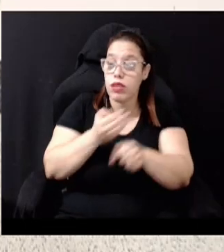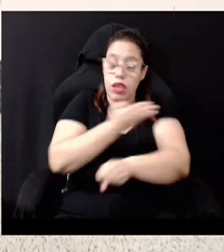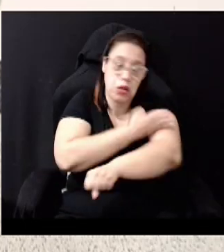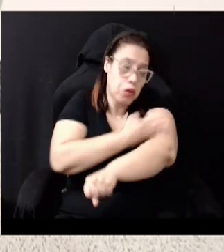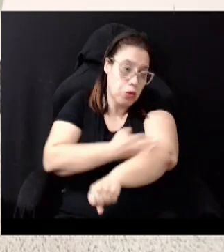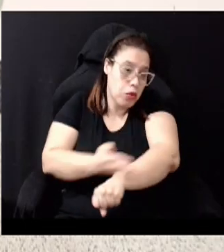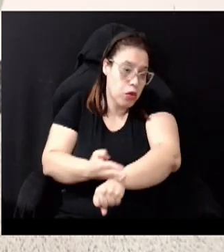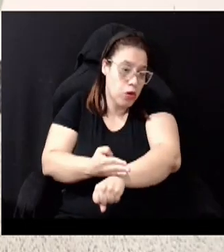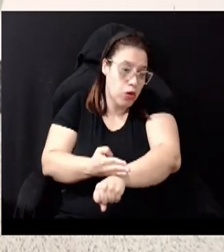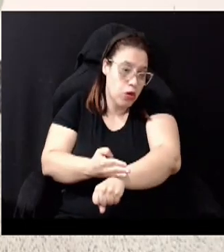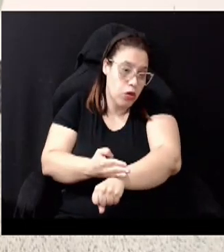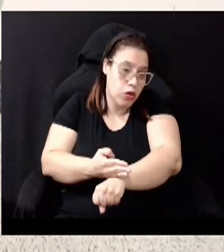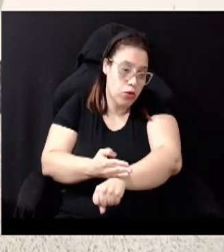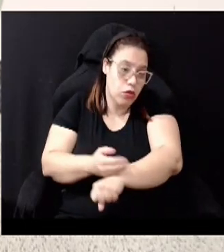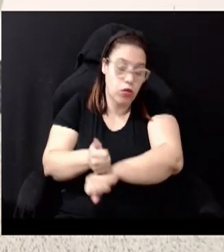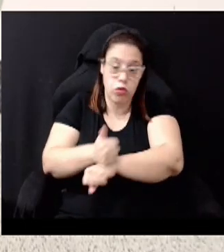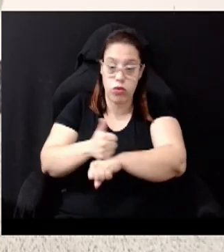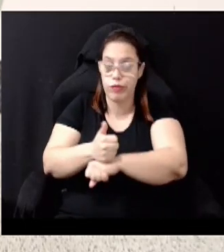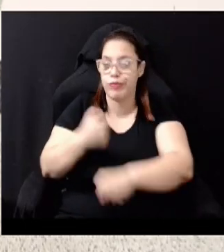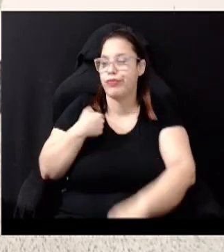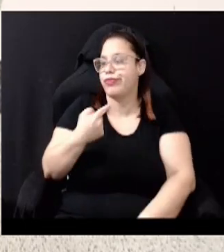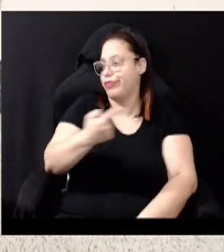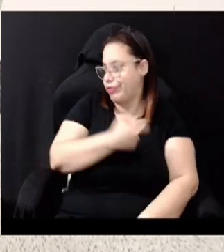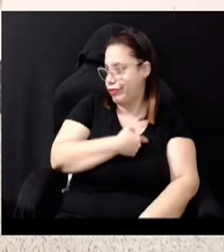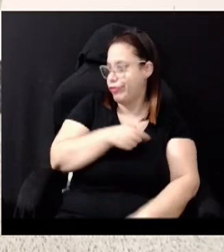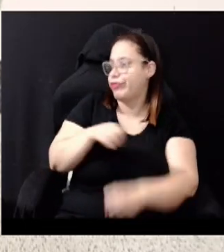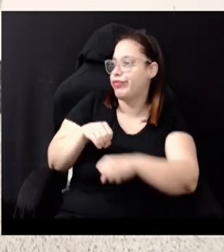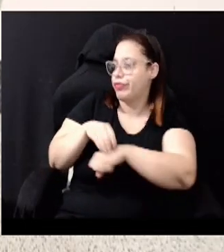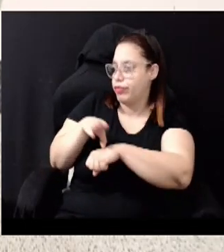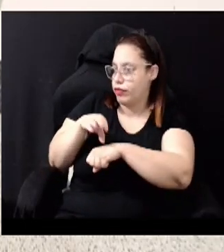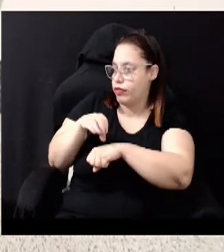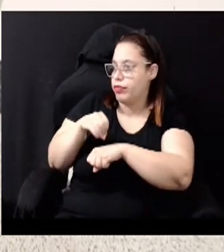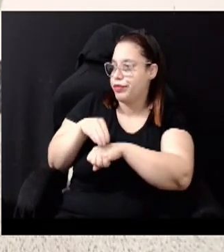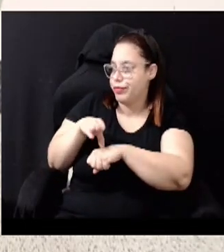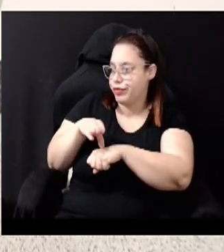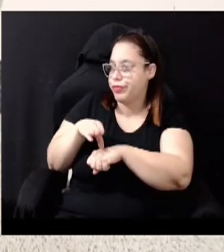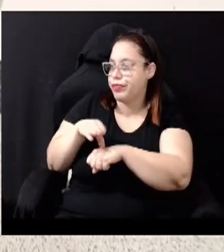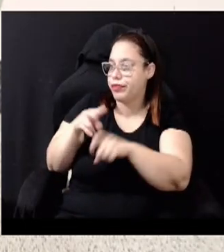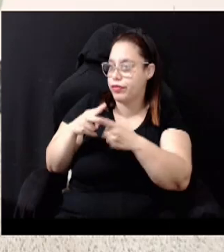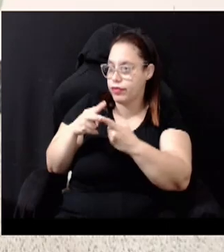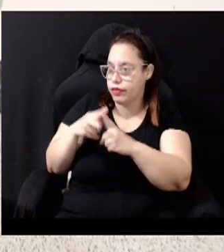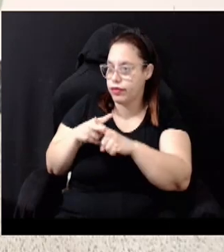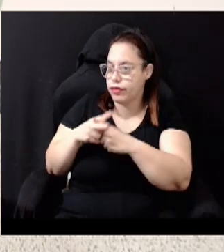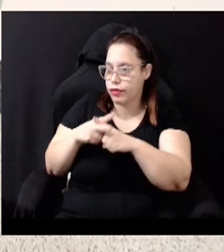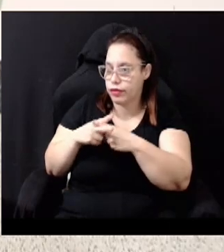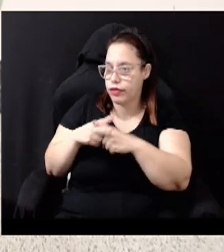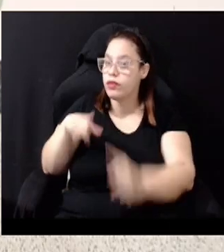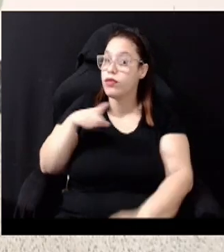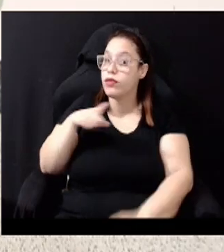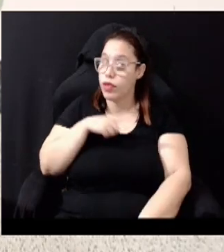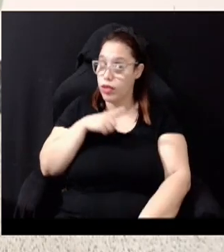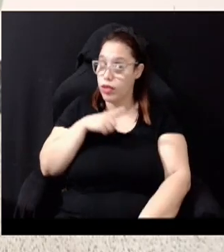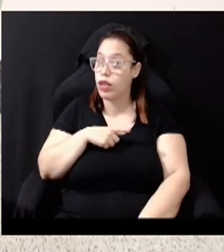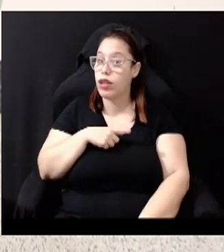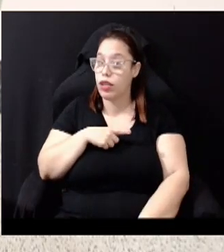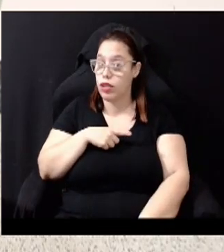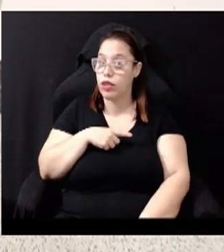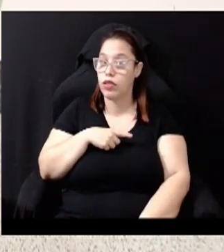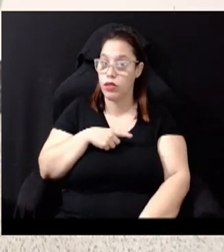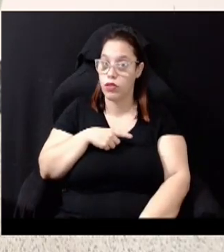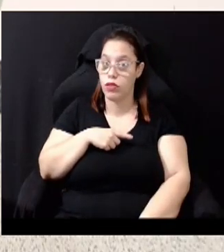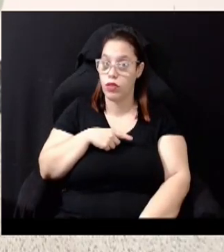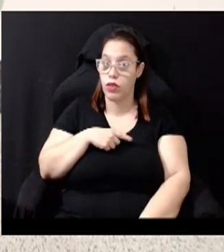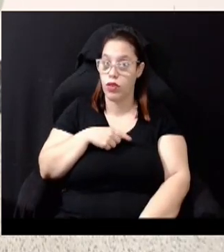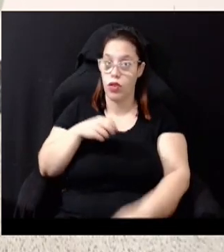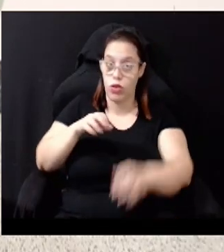produção. Nós, inclusive, indicamos equipamentos, que nosso aluno tem equipamento eletrônico, ou um notebook, ou